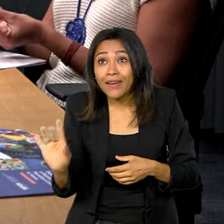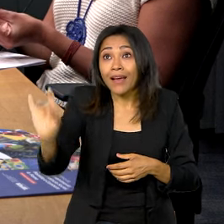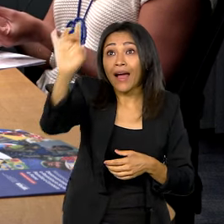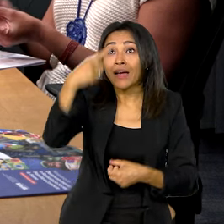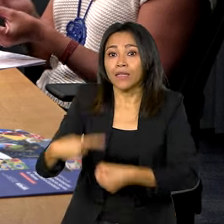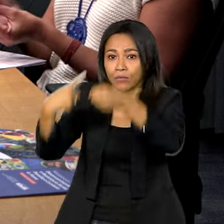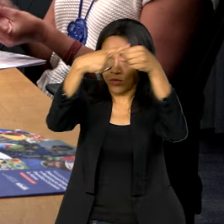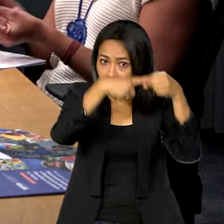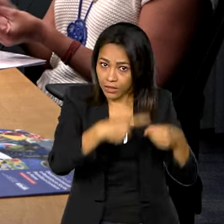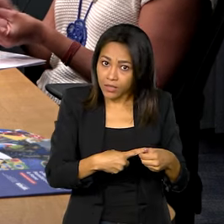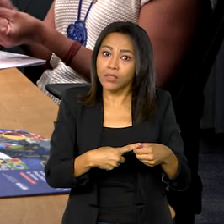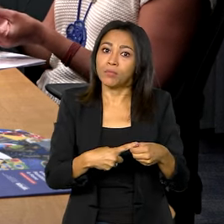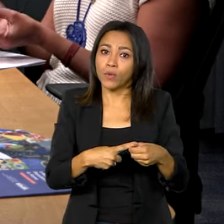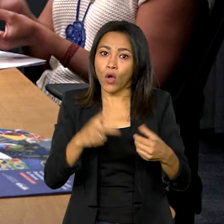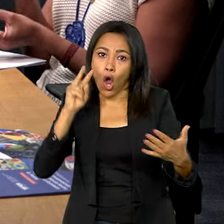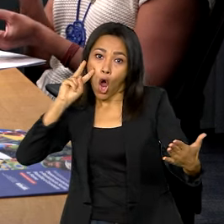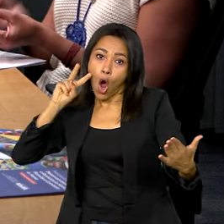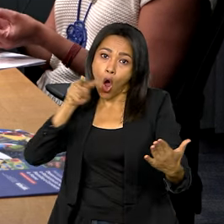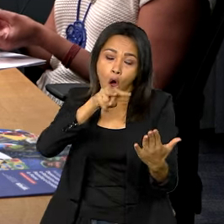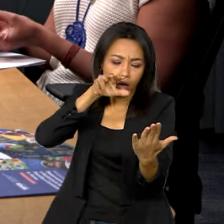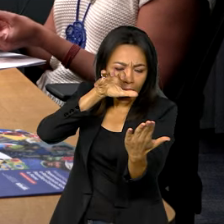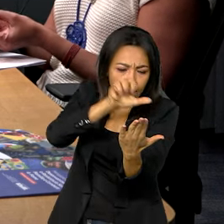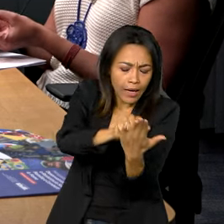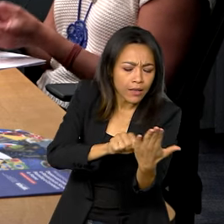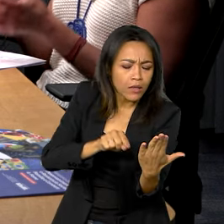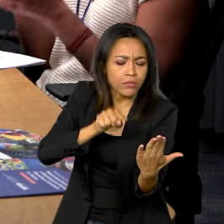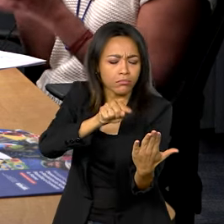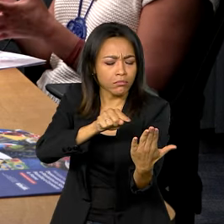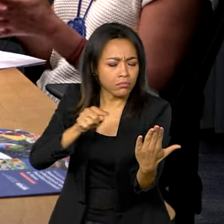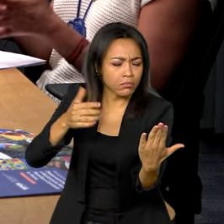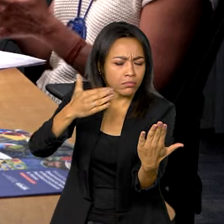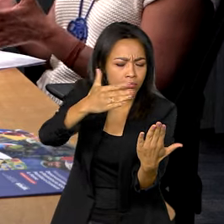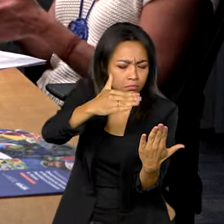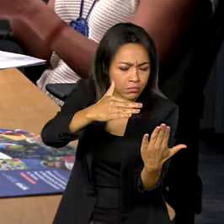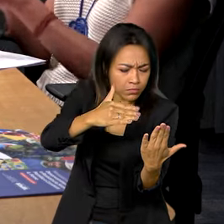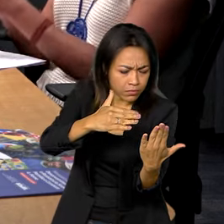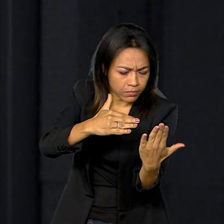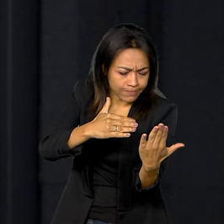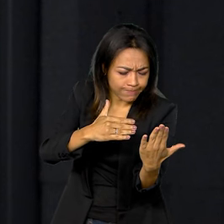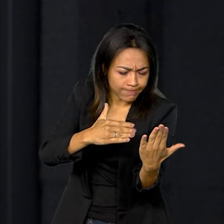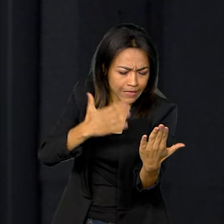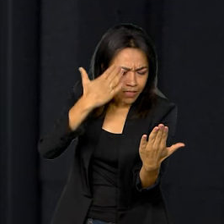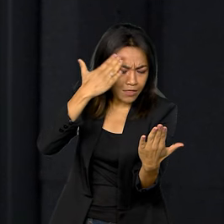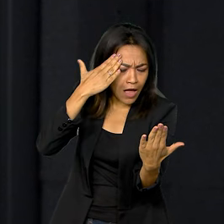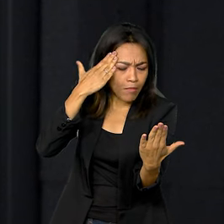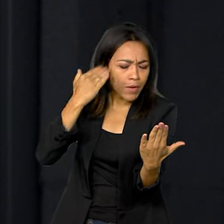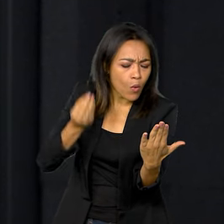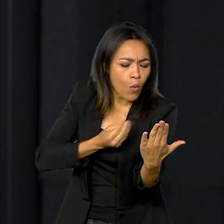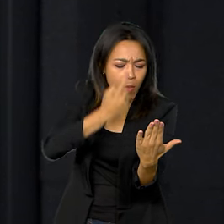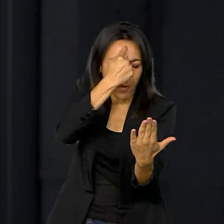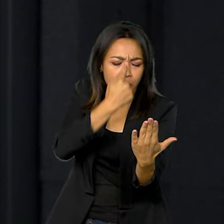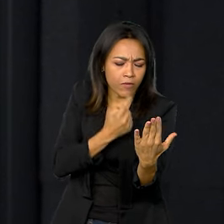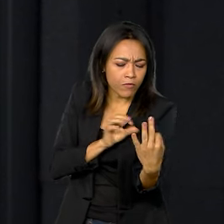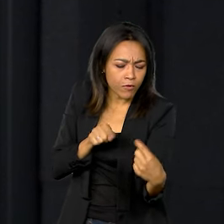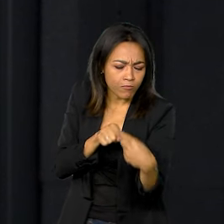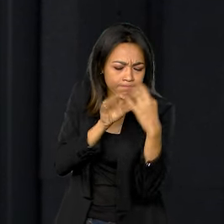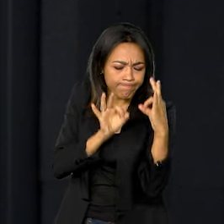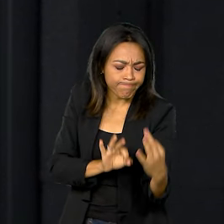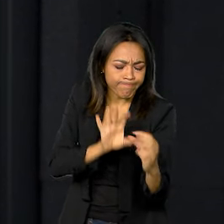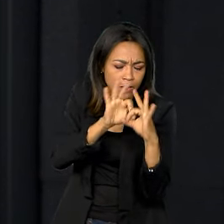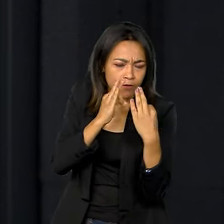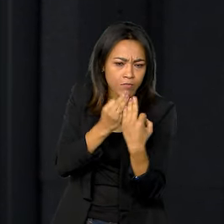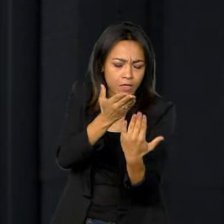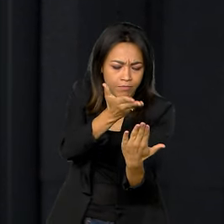gestões municipais olhem realmente pro cadastro único e façam com que a gente consiga saber exatamente o perfil